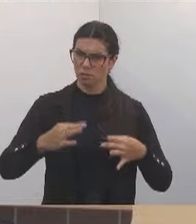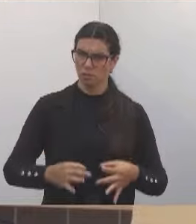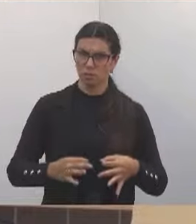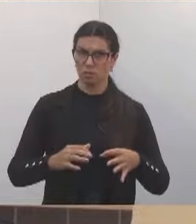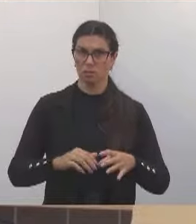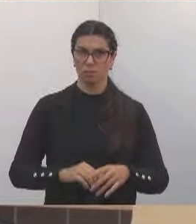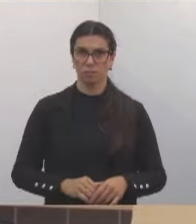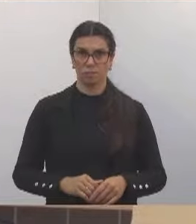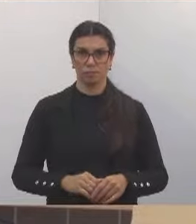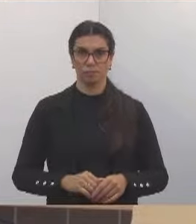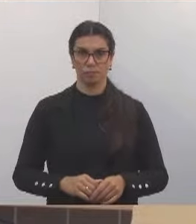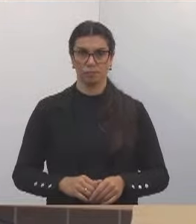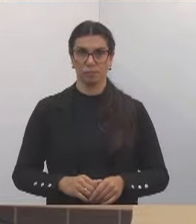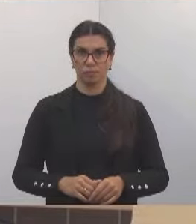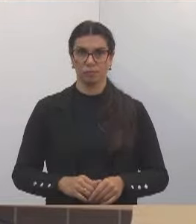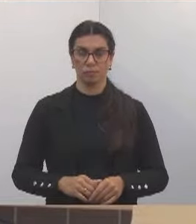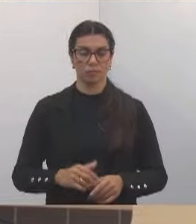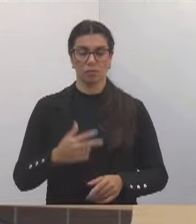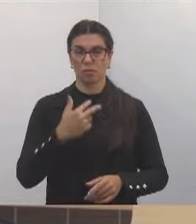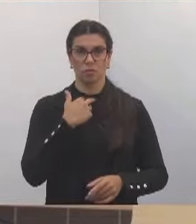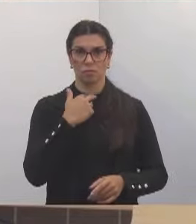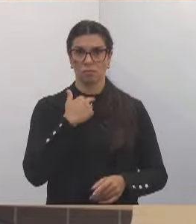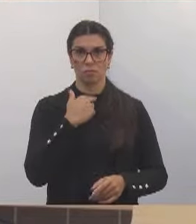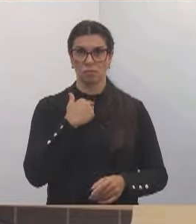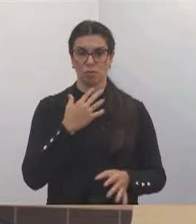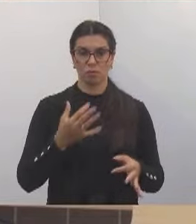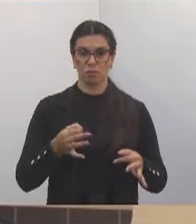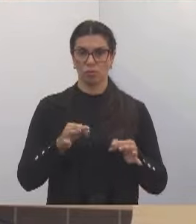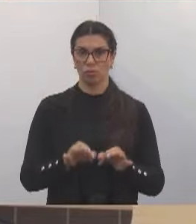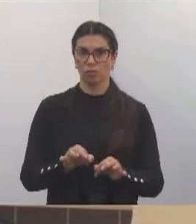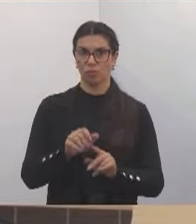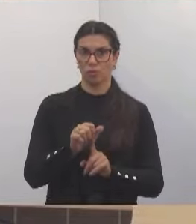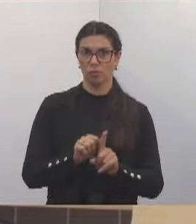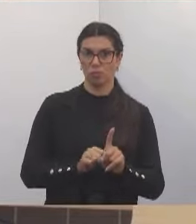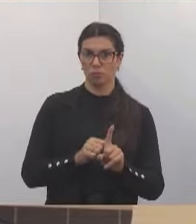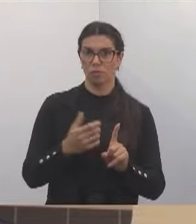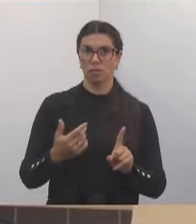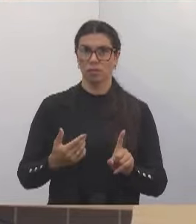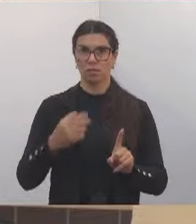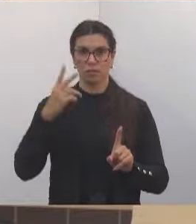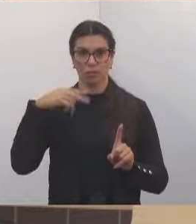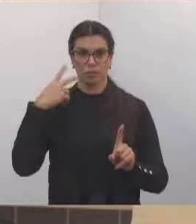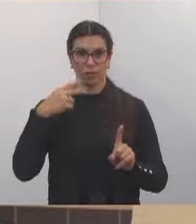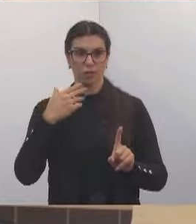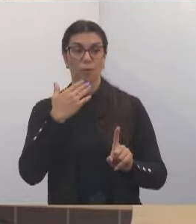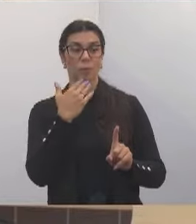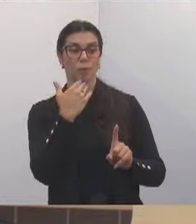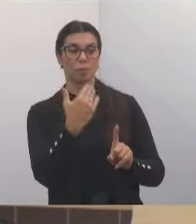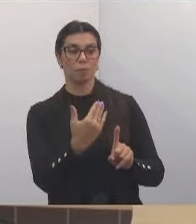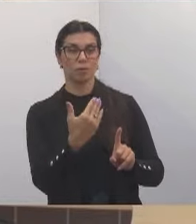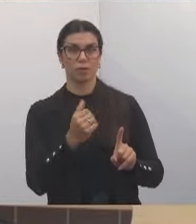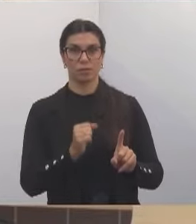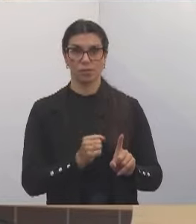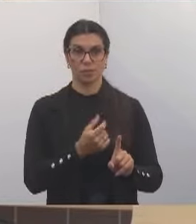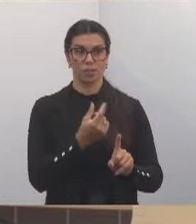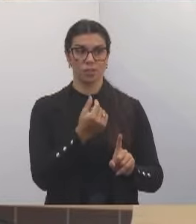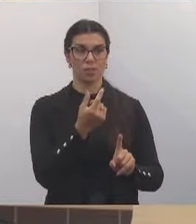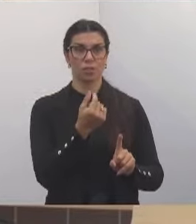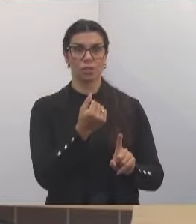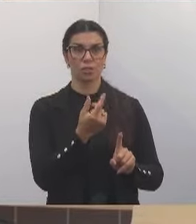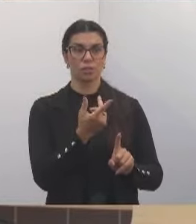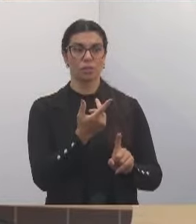integralidade. Ele não pode, ao final do mês, ser cobrado para repassar dinheiro. Não